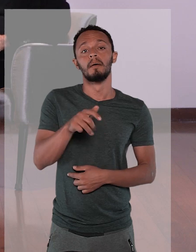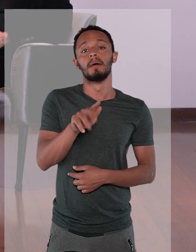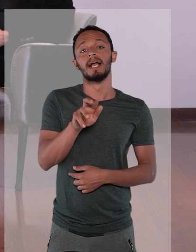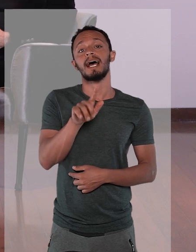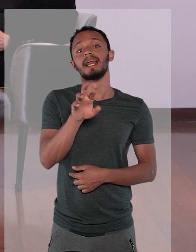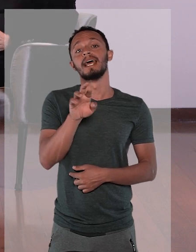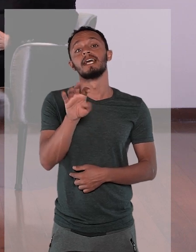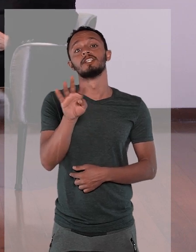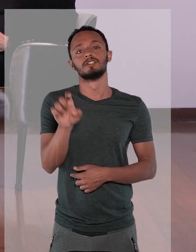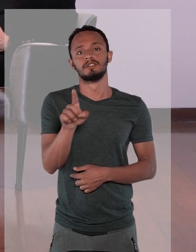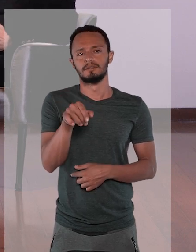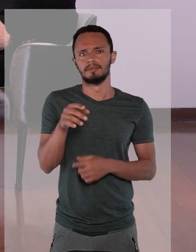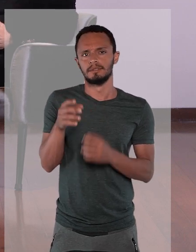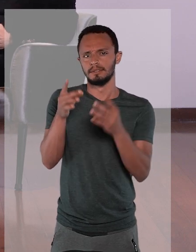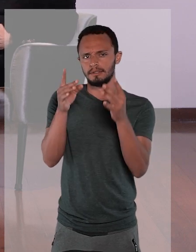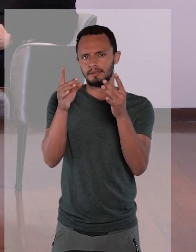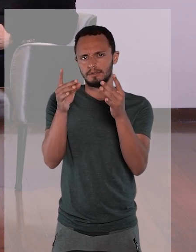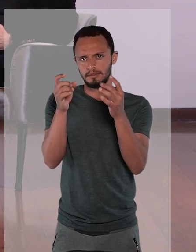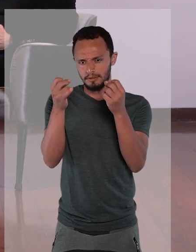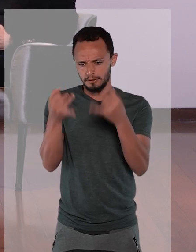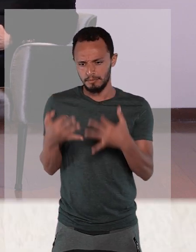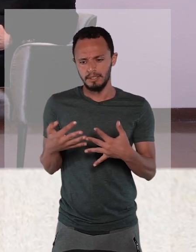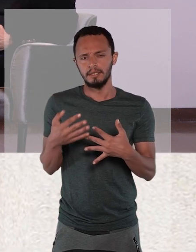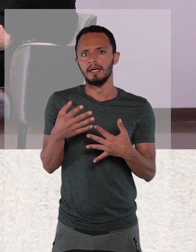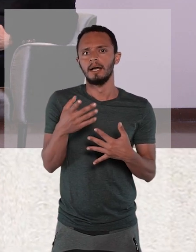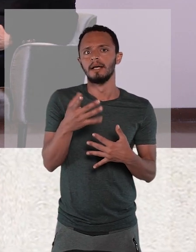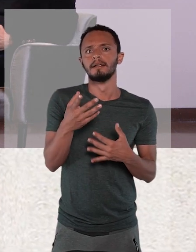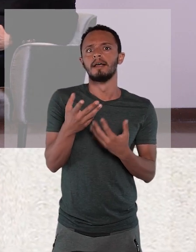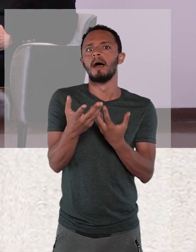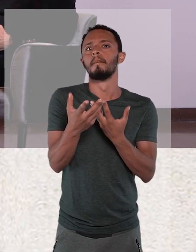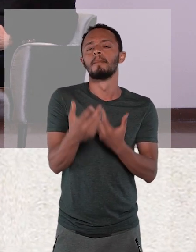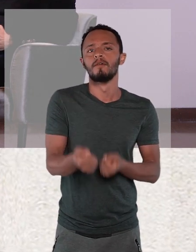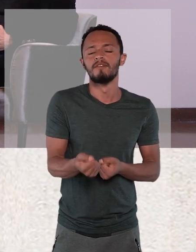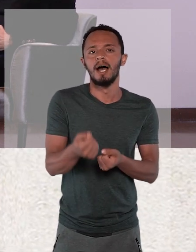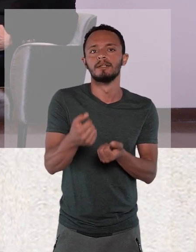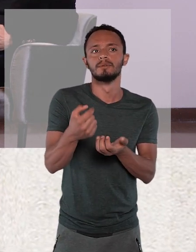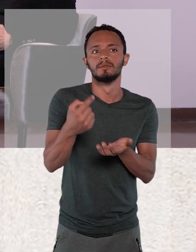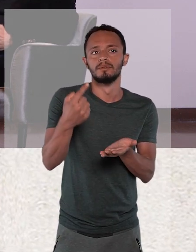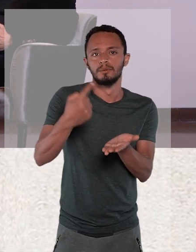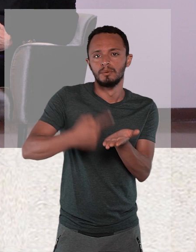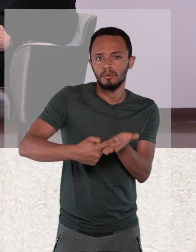hoje, né, de aprovar o homeschooling. Foi aprovado?